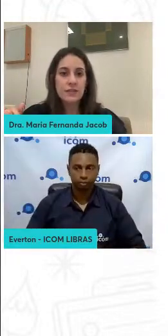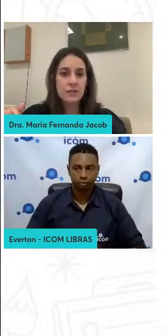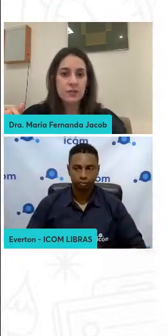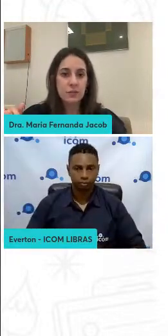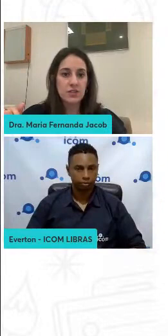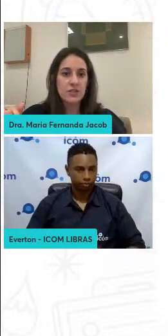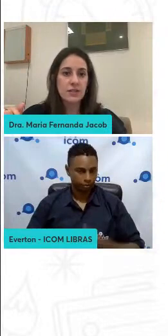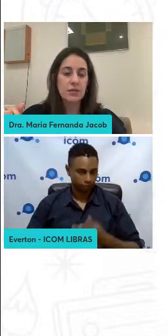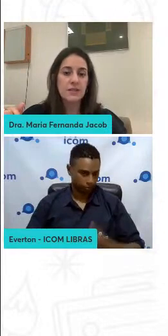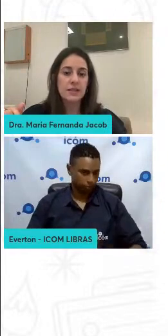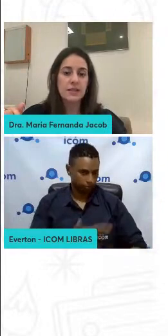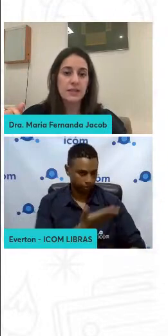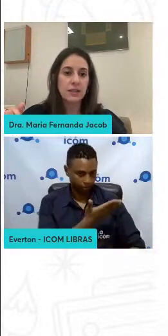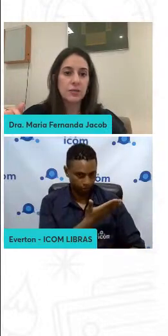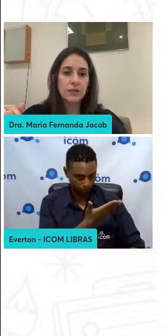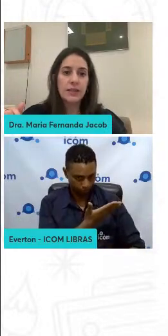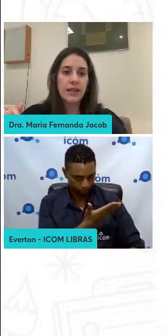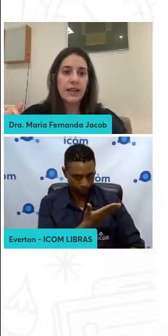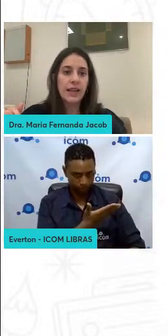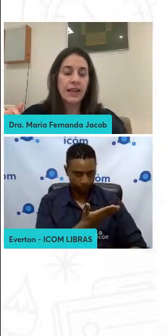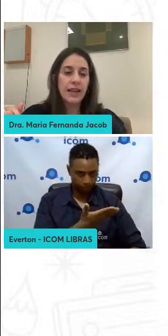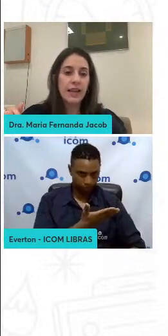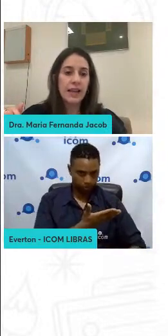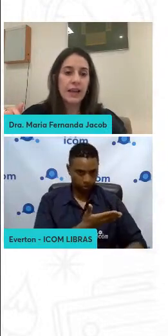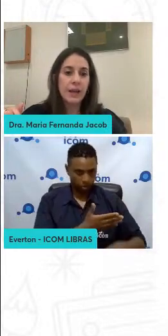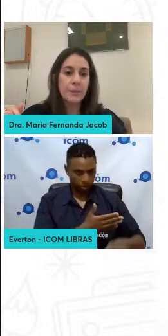Alguns exercícios também de estabilização,